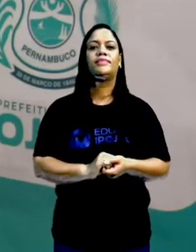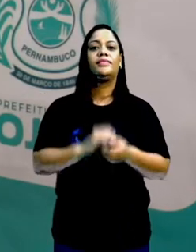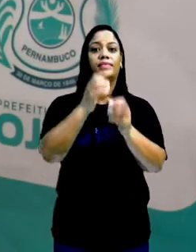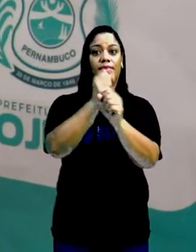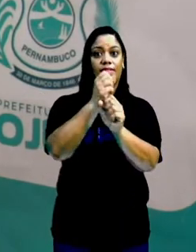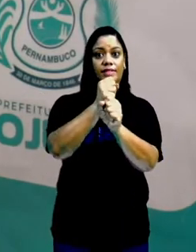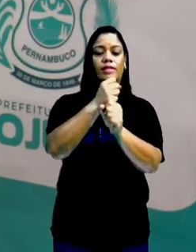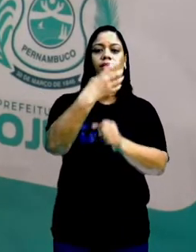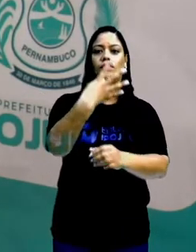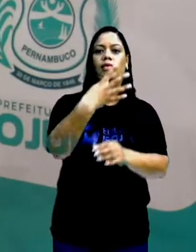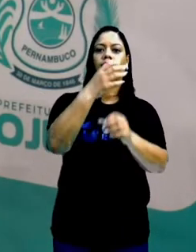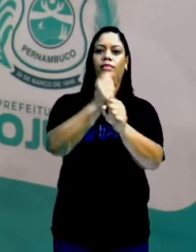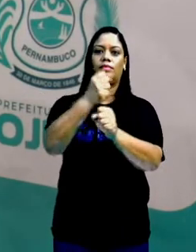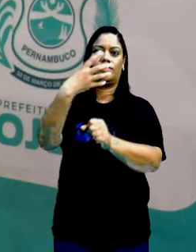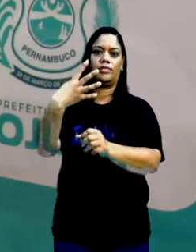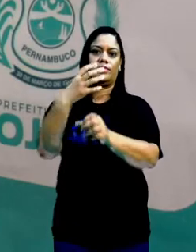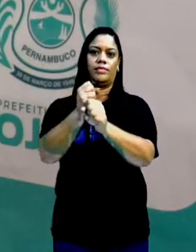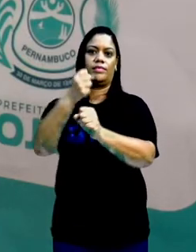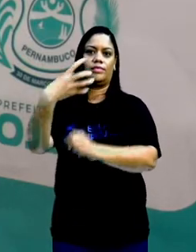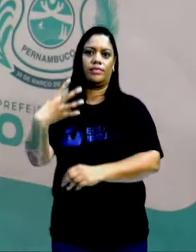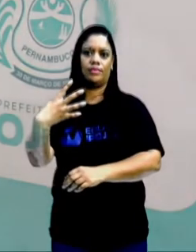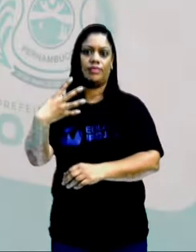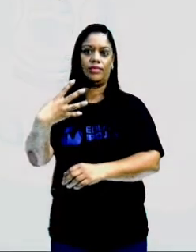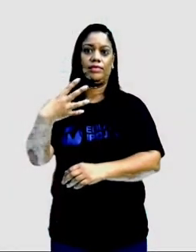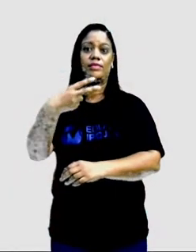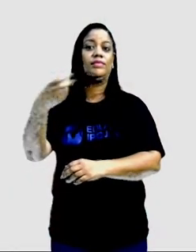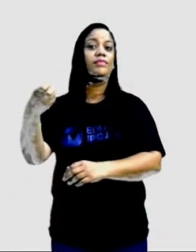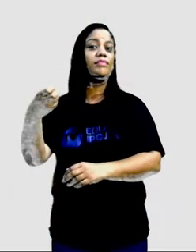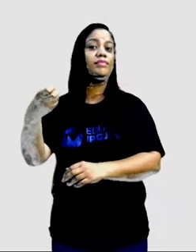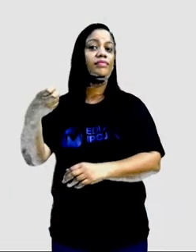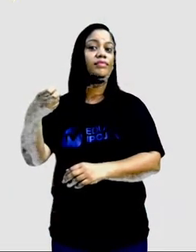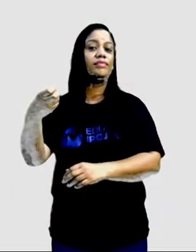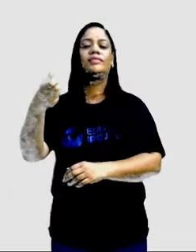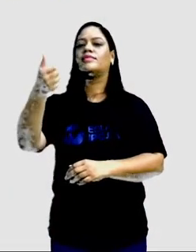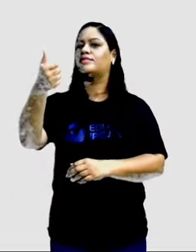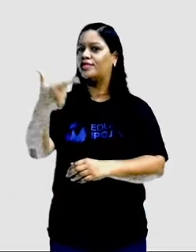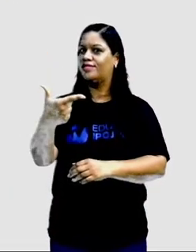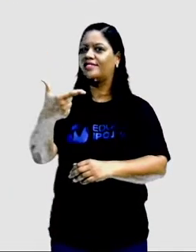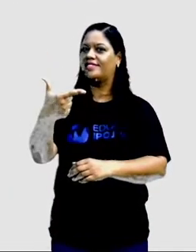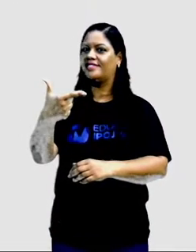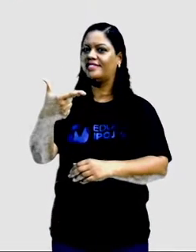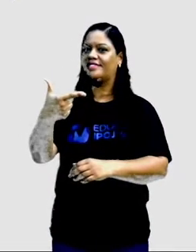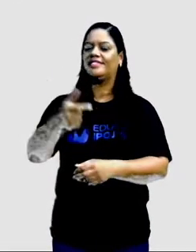adição temos 4 mais 4 mais 4 igual a 12.